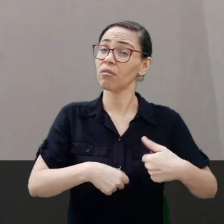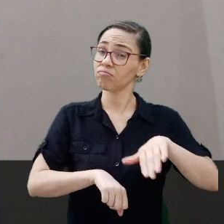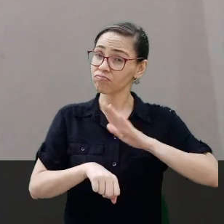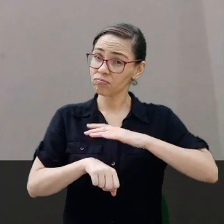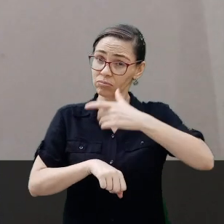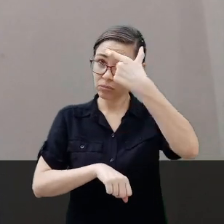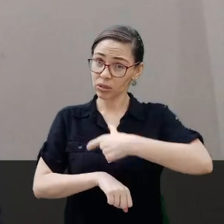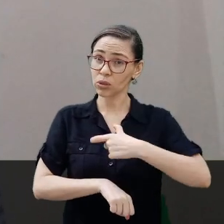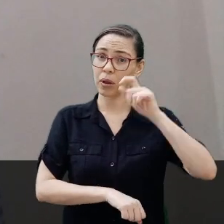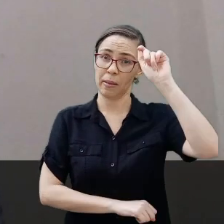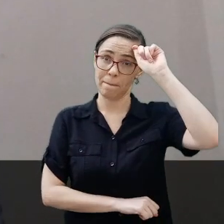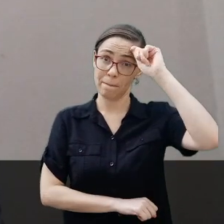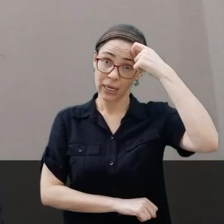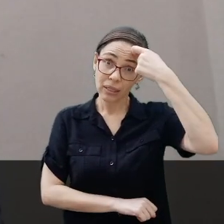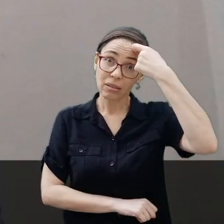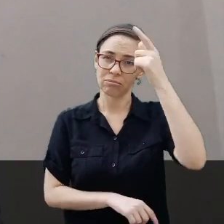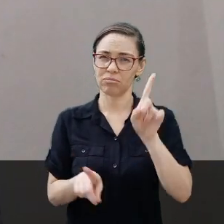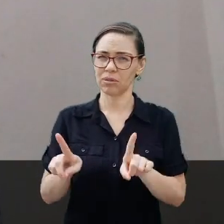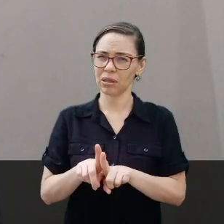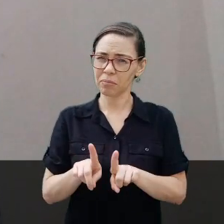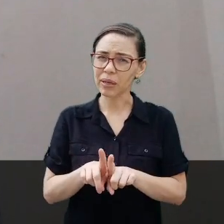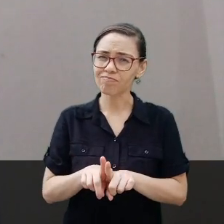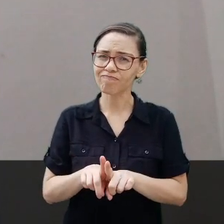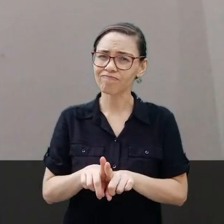também homem preto e nesse sentido,